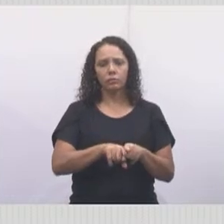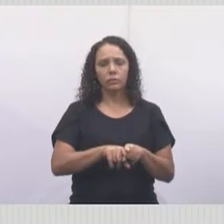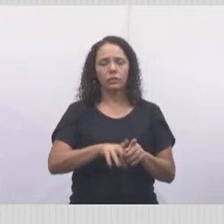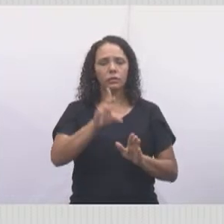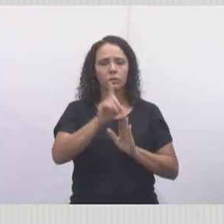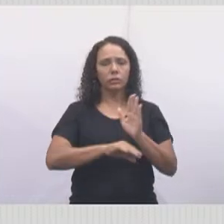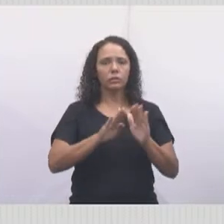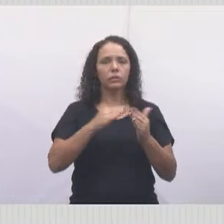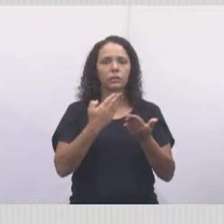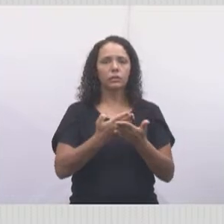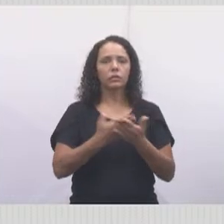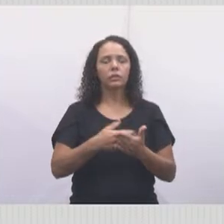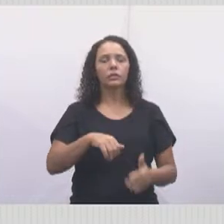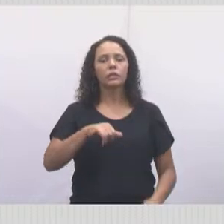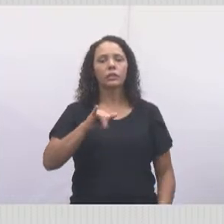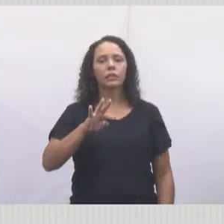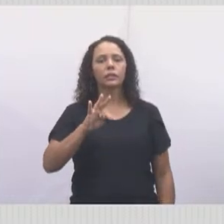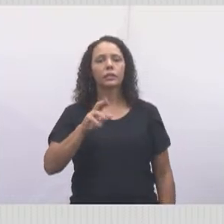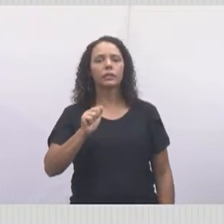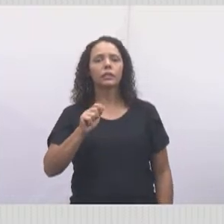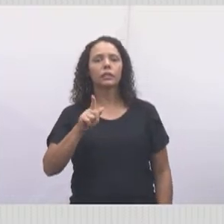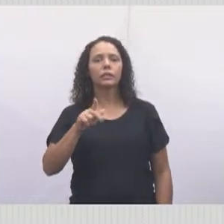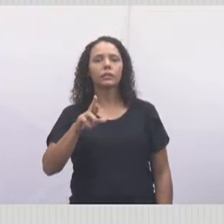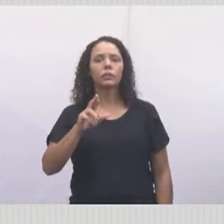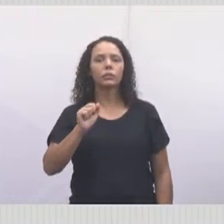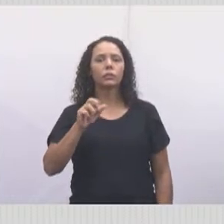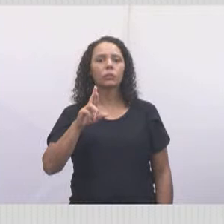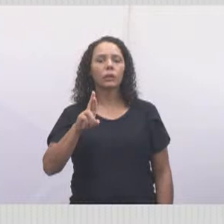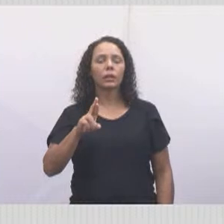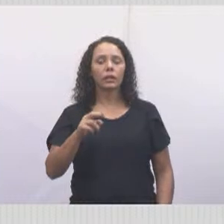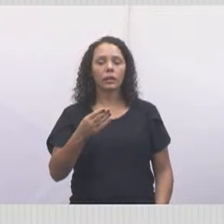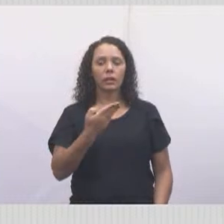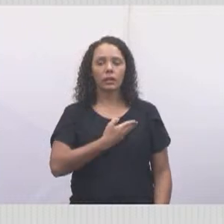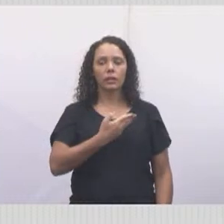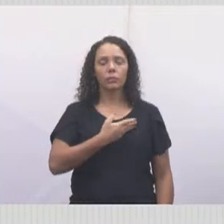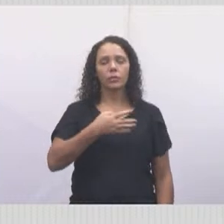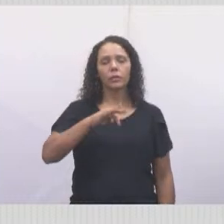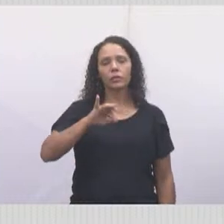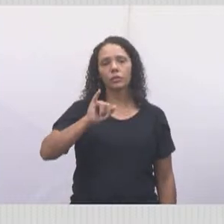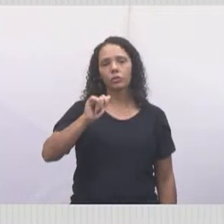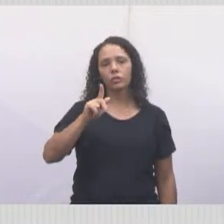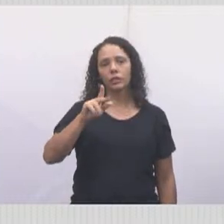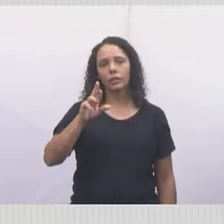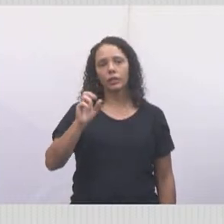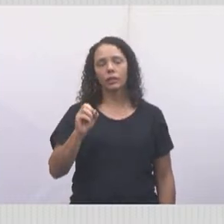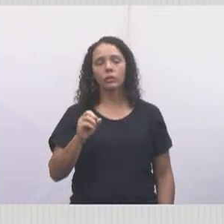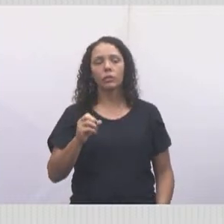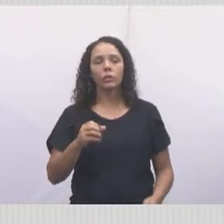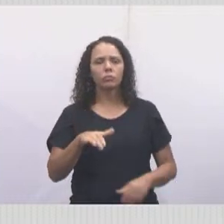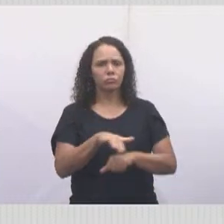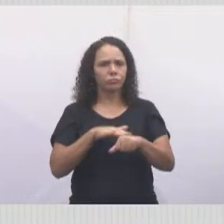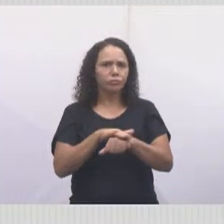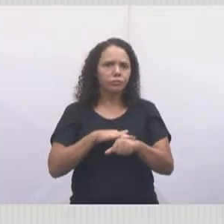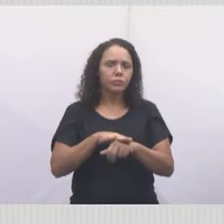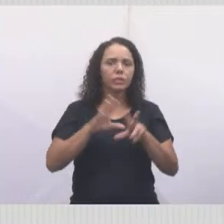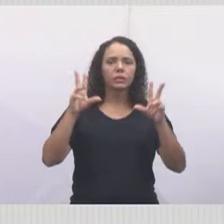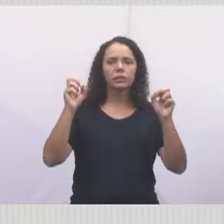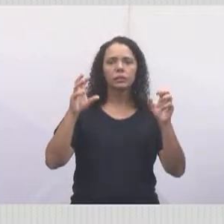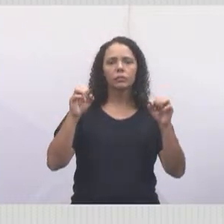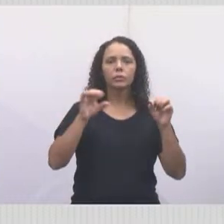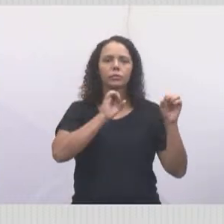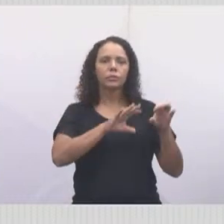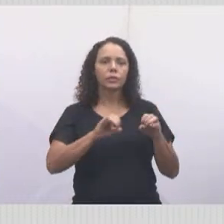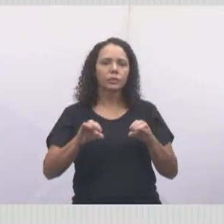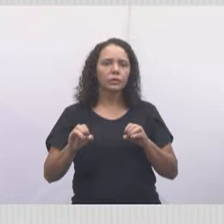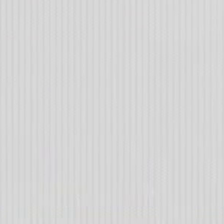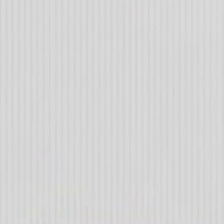de escola de Itaquá, o meu amigo Thiago de Paula Queiroz, né? Conversamos bastante sobre educação,